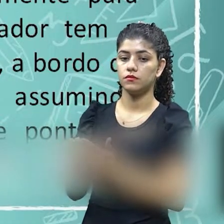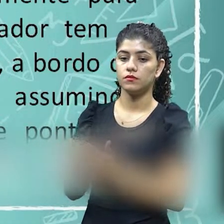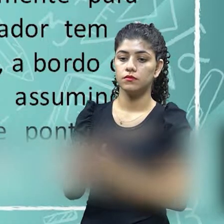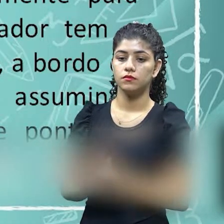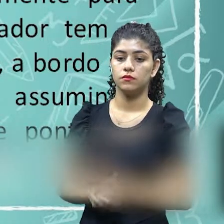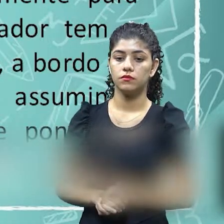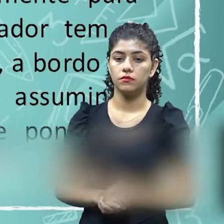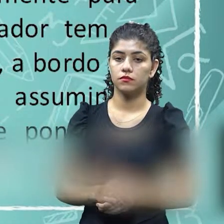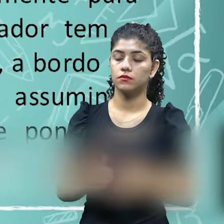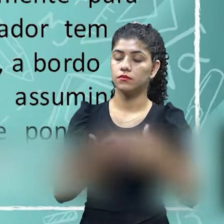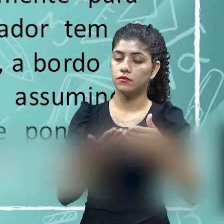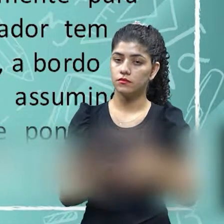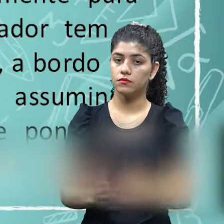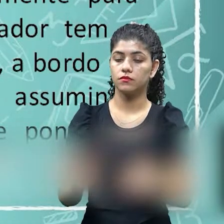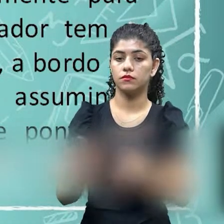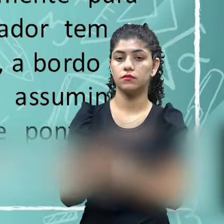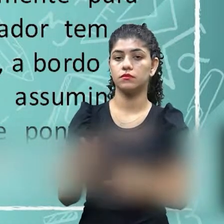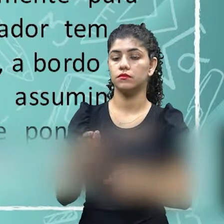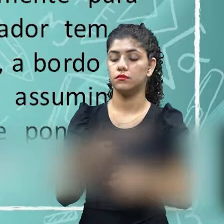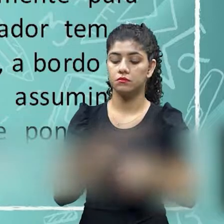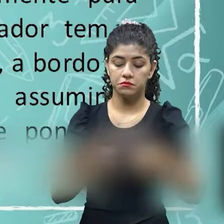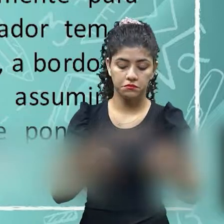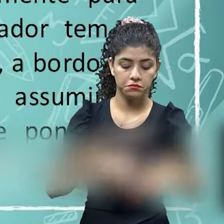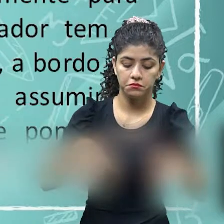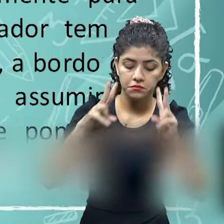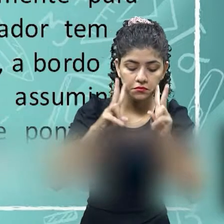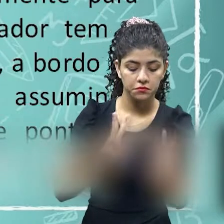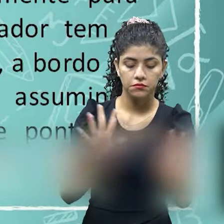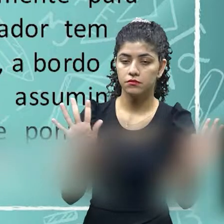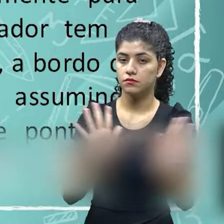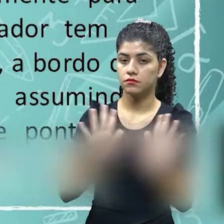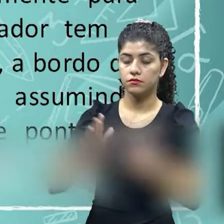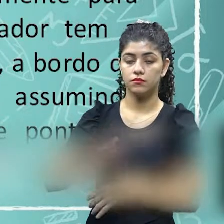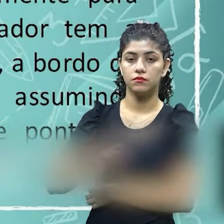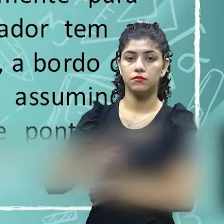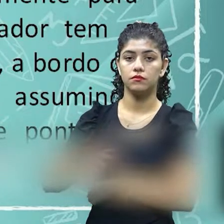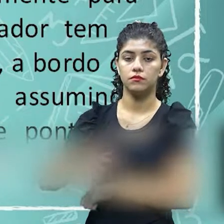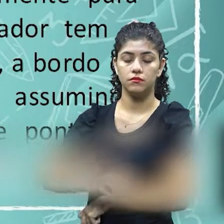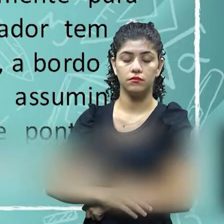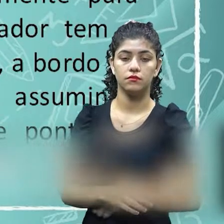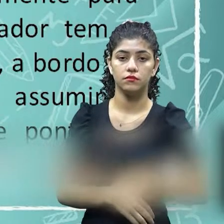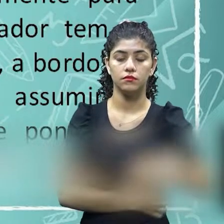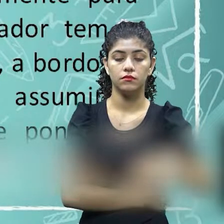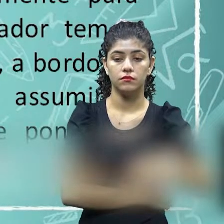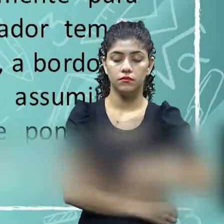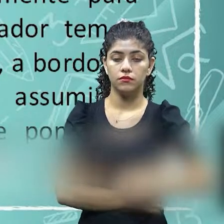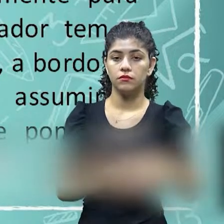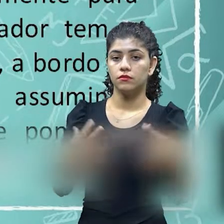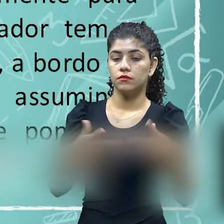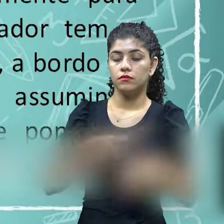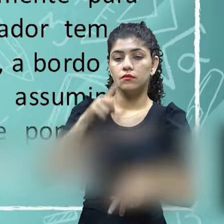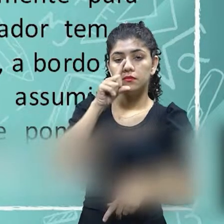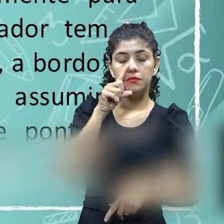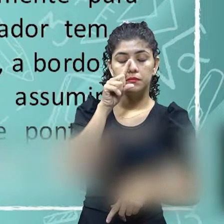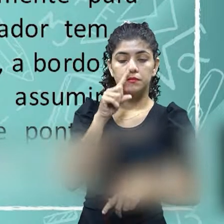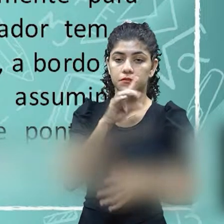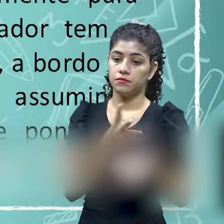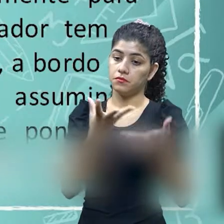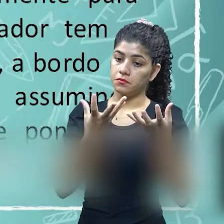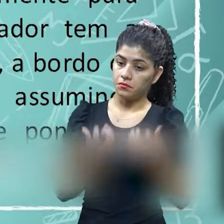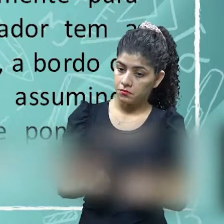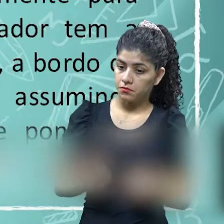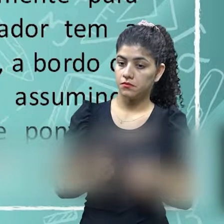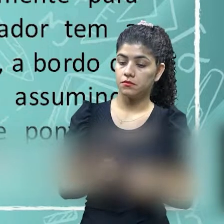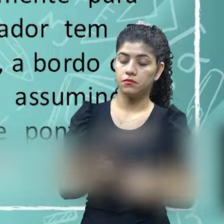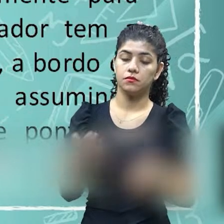navio, ainda não desembaraçada para importação, assumindo integralmente todos os riscos e despesas até aquele